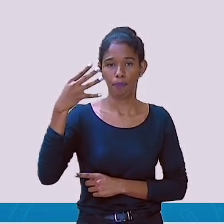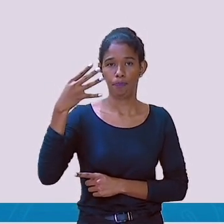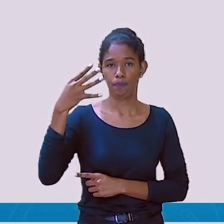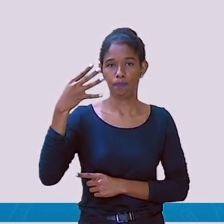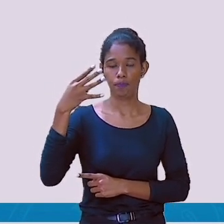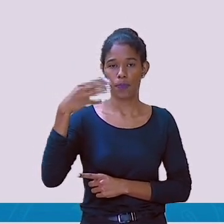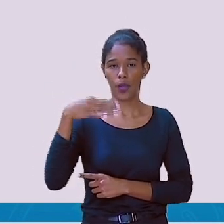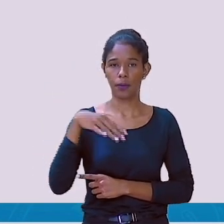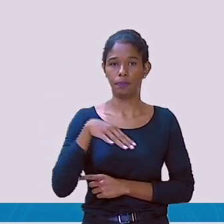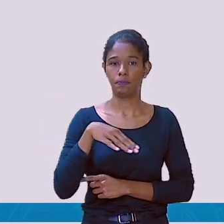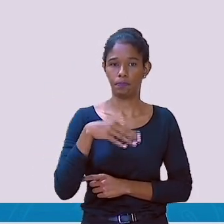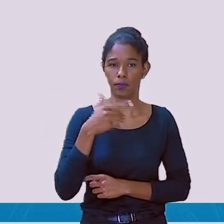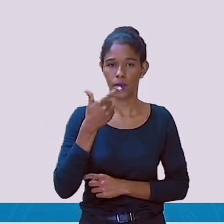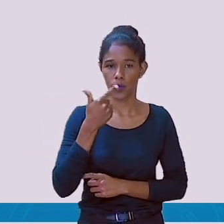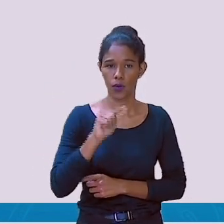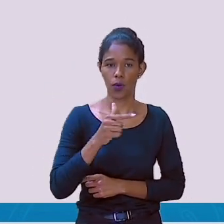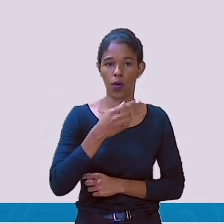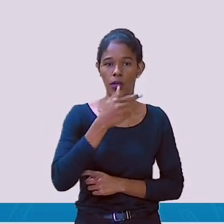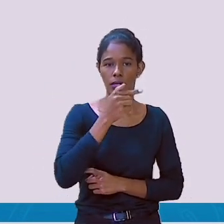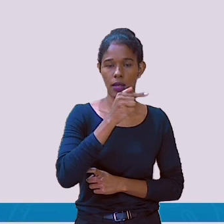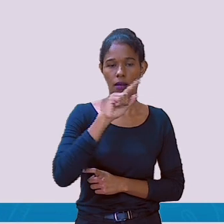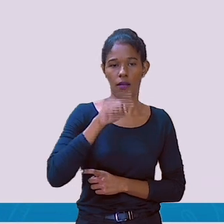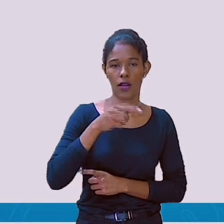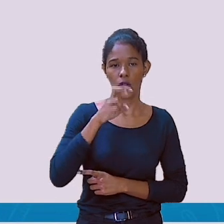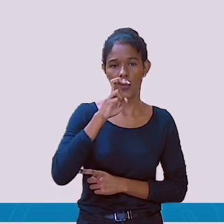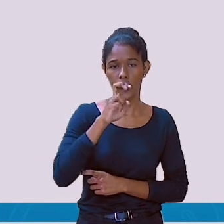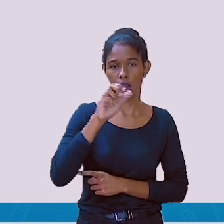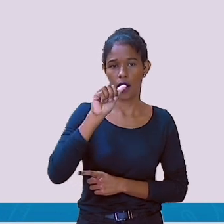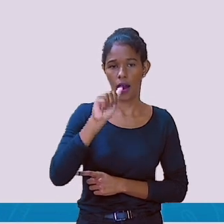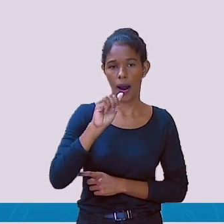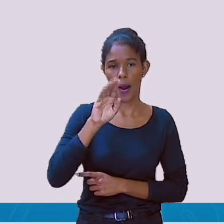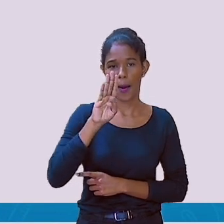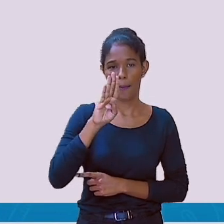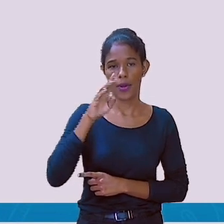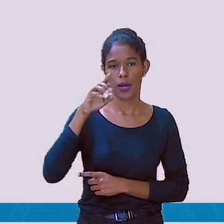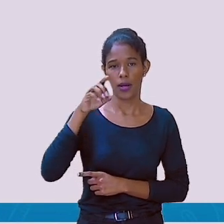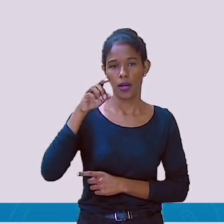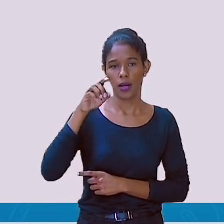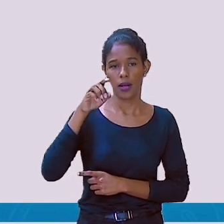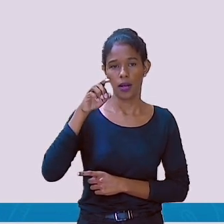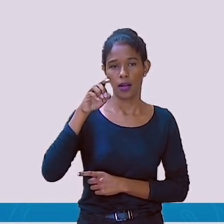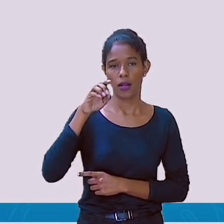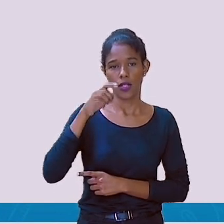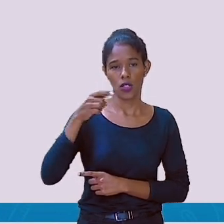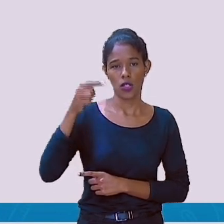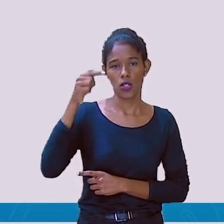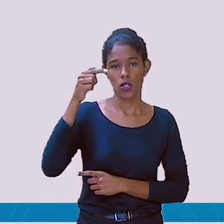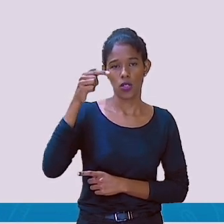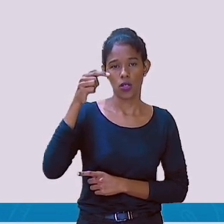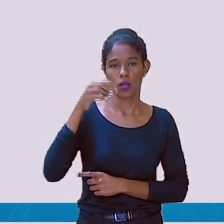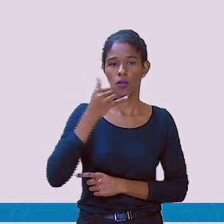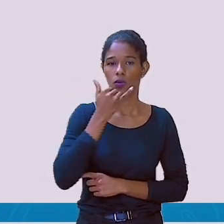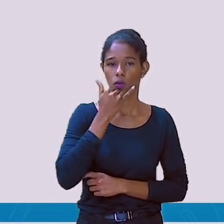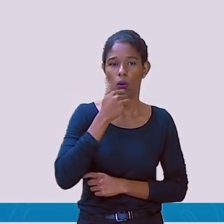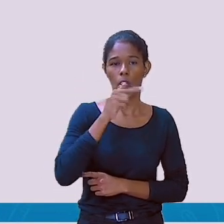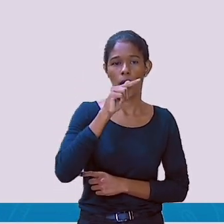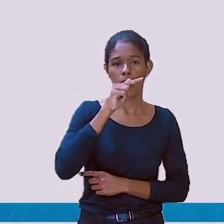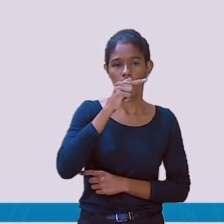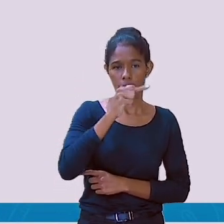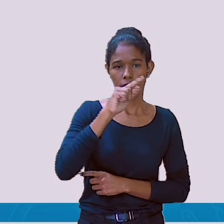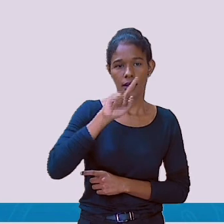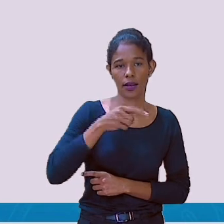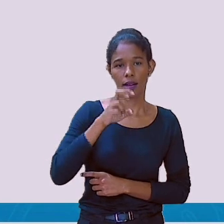ó, 3 mais 4. 3 mais 4, 7. 10